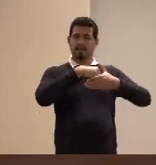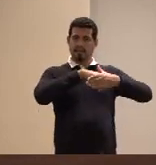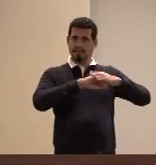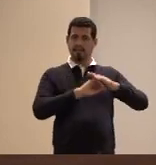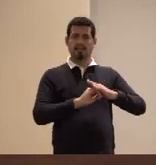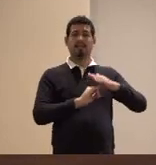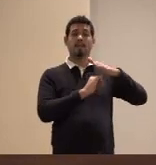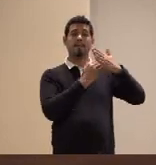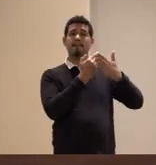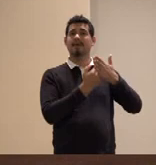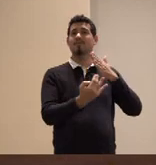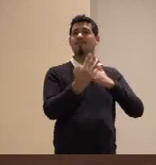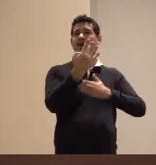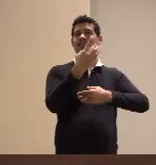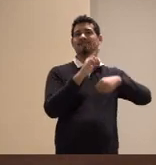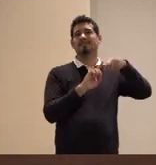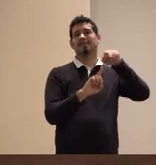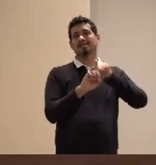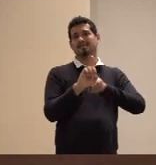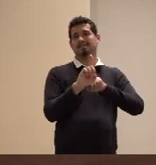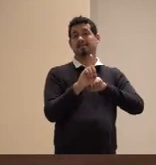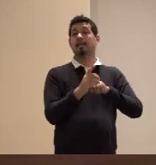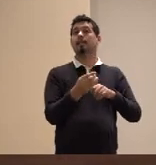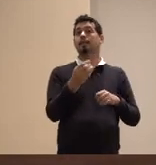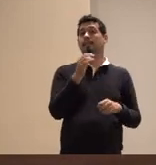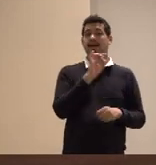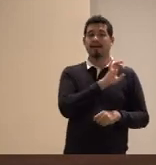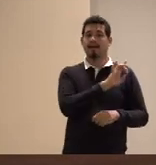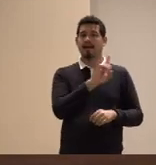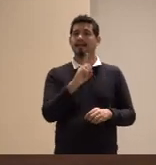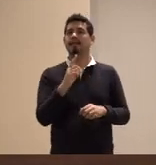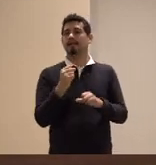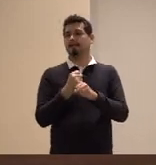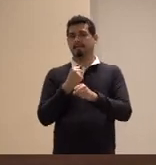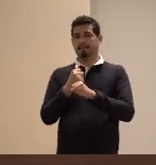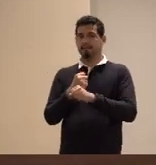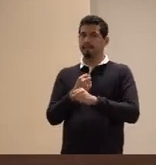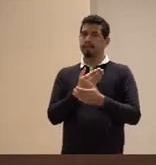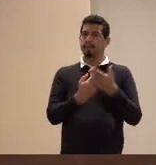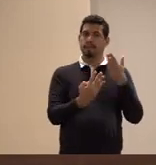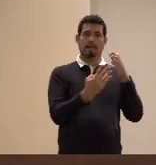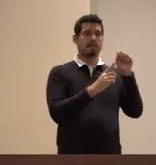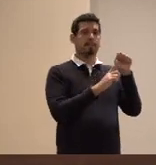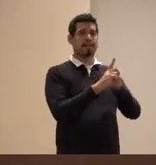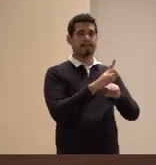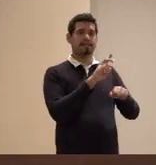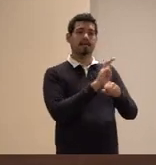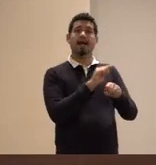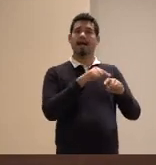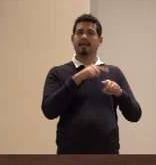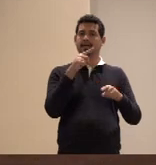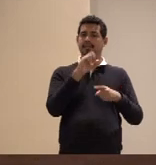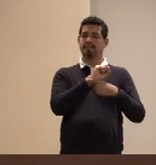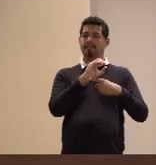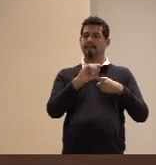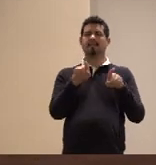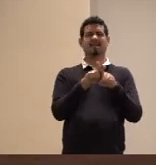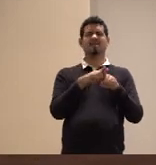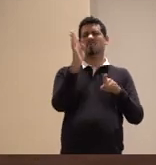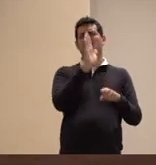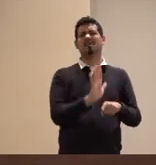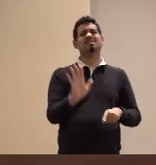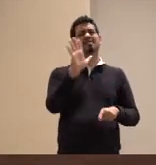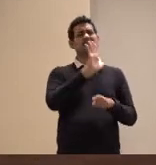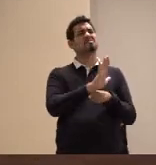ele perde 4 meses para cada um ano de acolhimento. E nós temos aqui em Santa Catarina e no Brasil